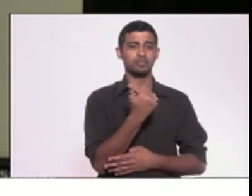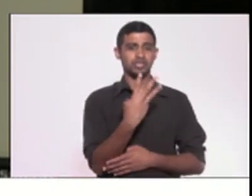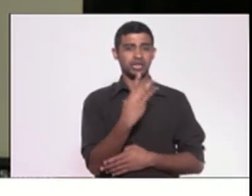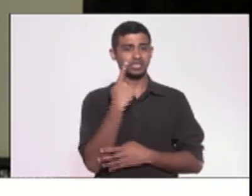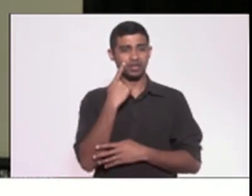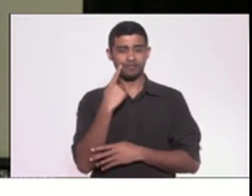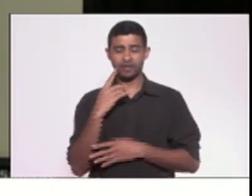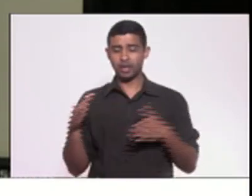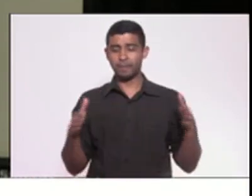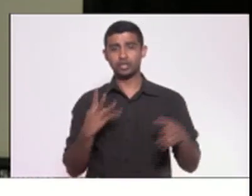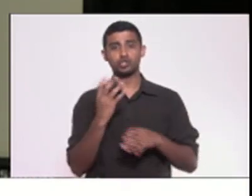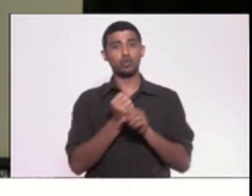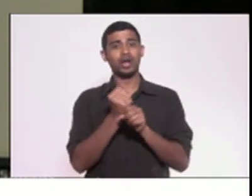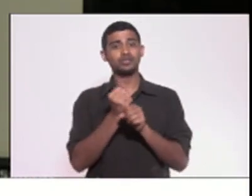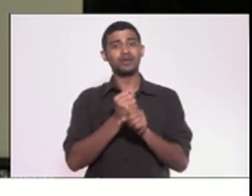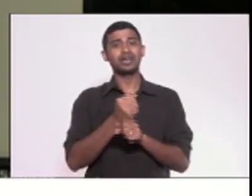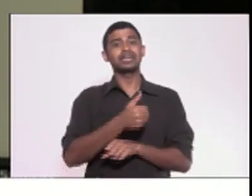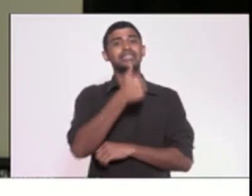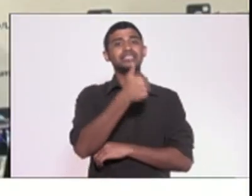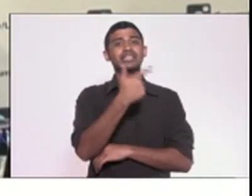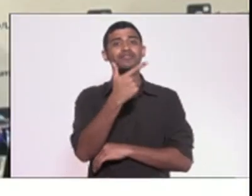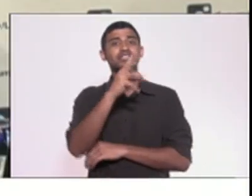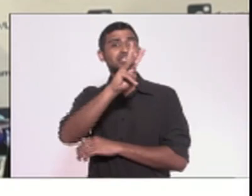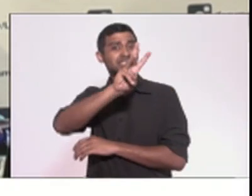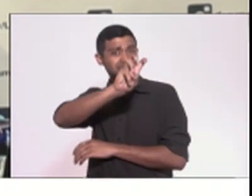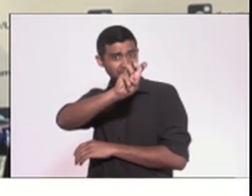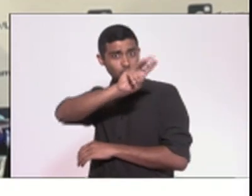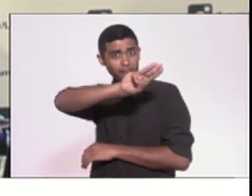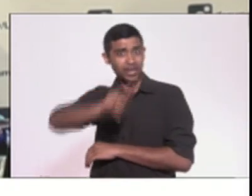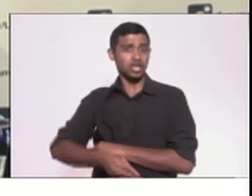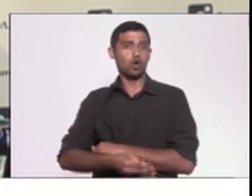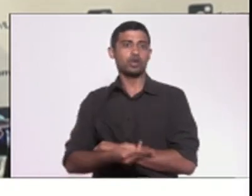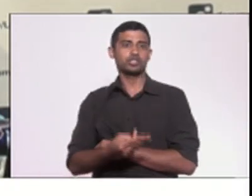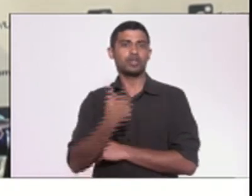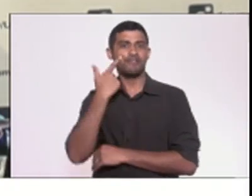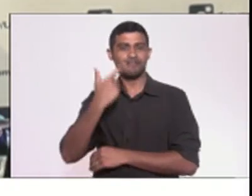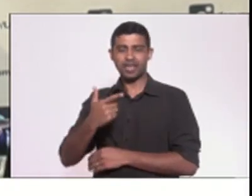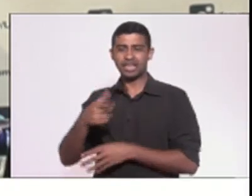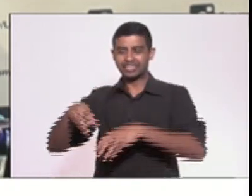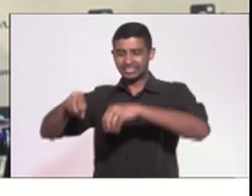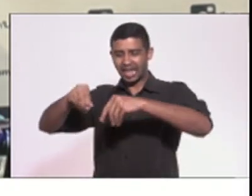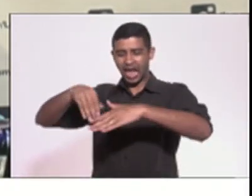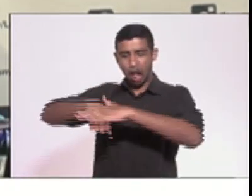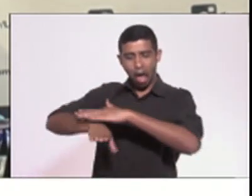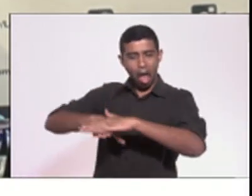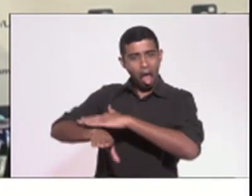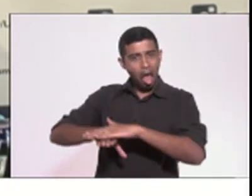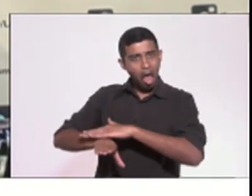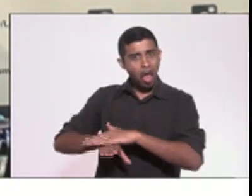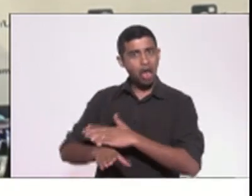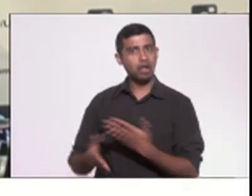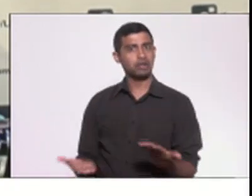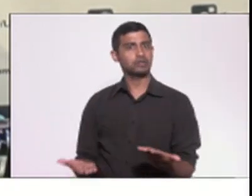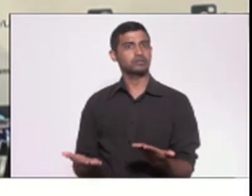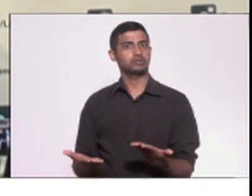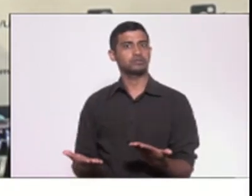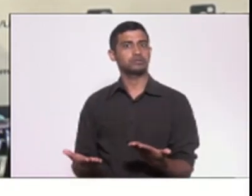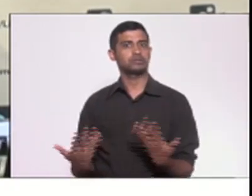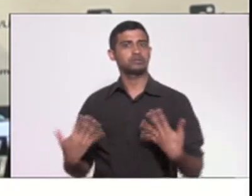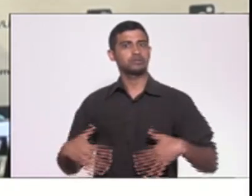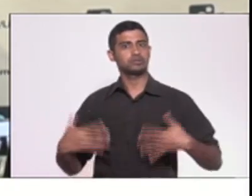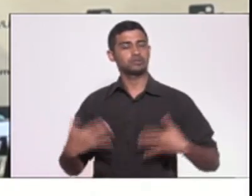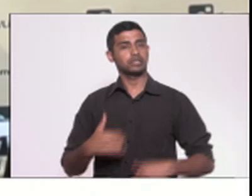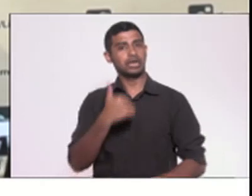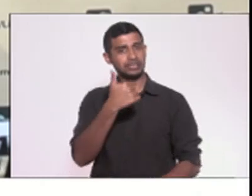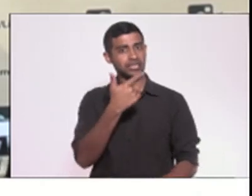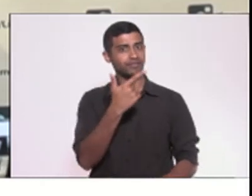anos, 125 milhões para aterrar 1 bilhão e 500 milhões de reais em matéria-prima que falta na indústria da reciclagem, e